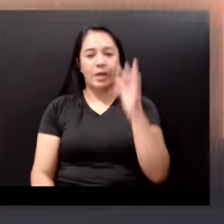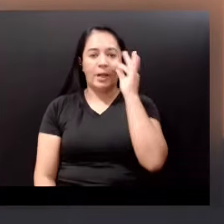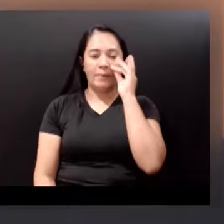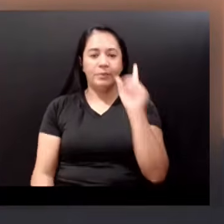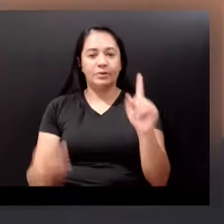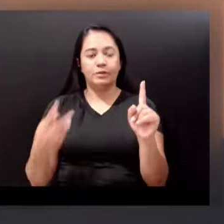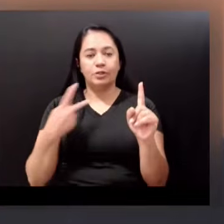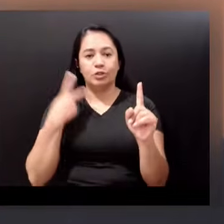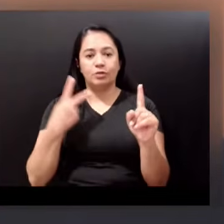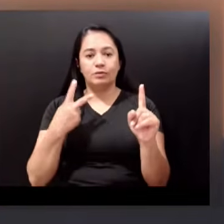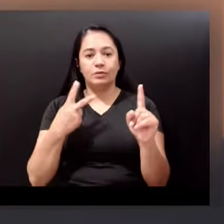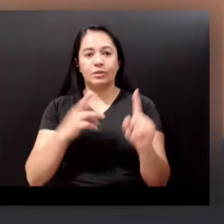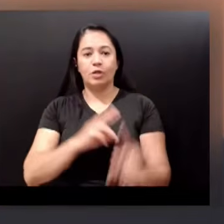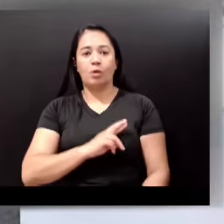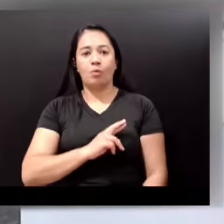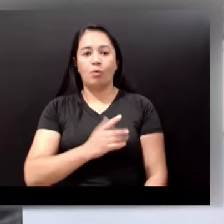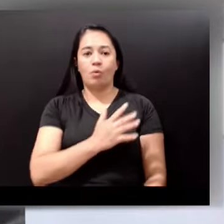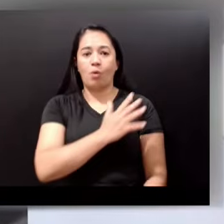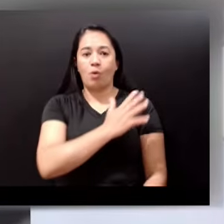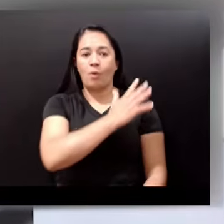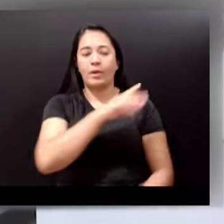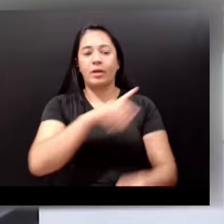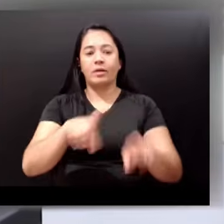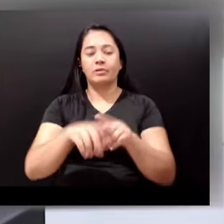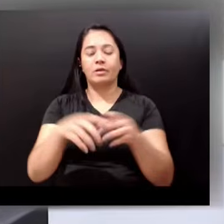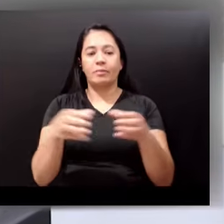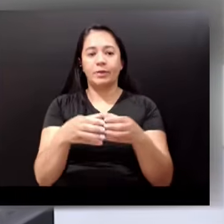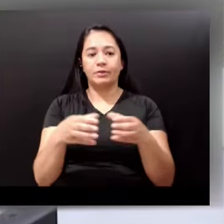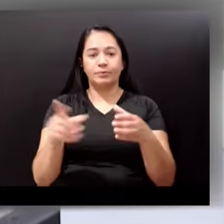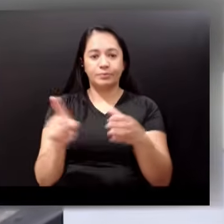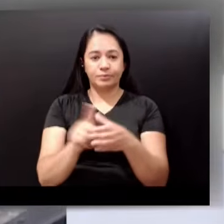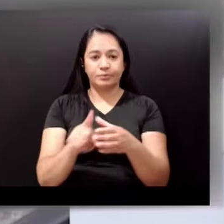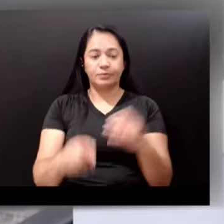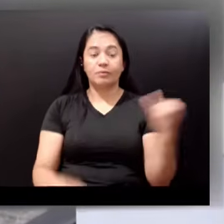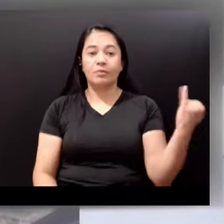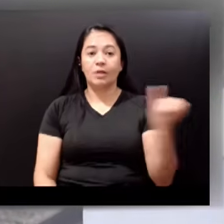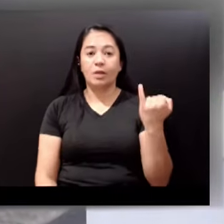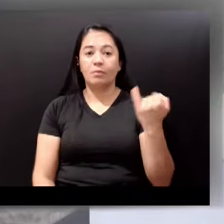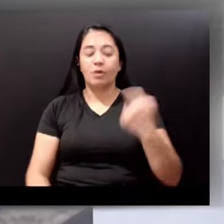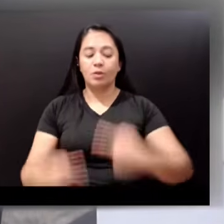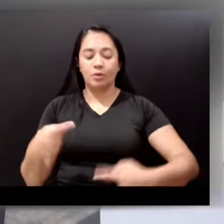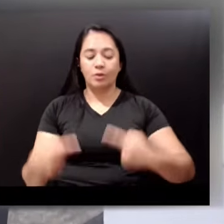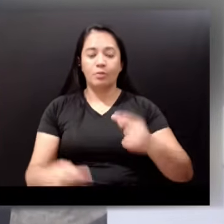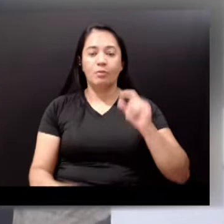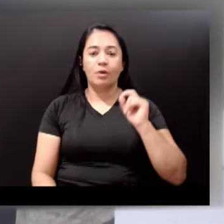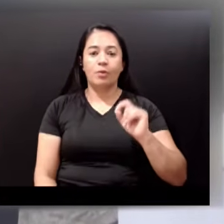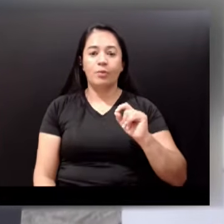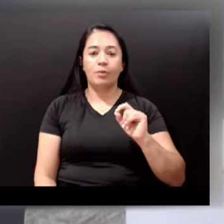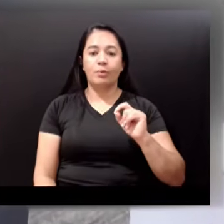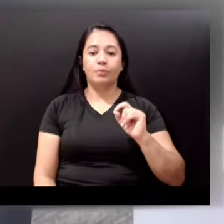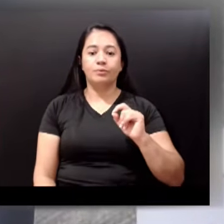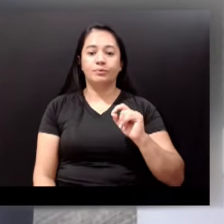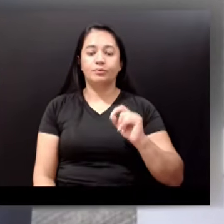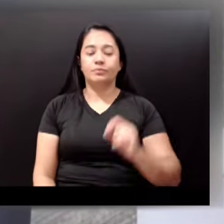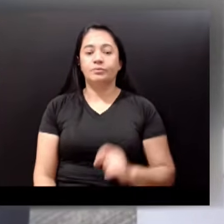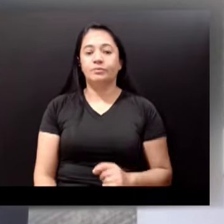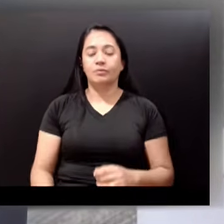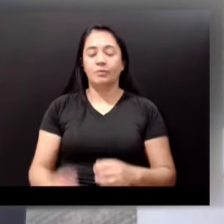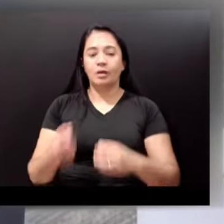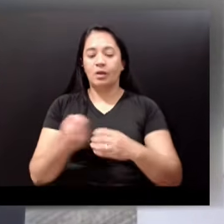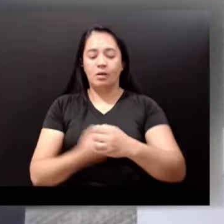que também é membro da comissão. A importância desse debate na Comissão do Meio Ambiente, o plantio de árvores é